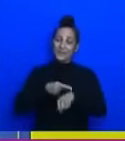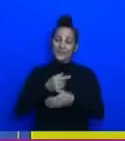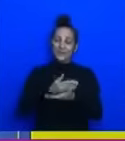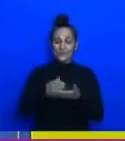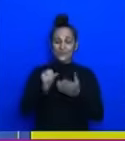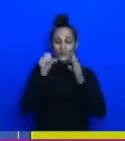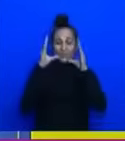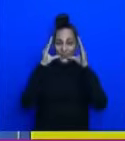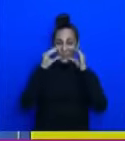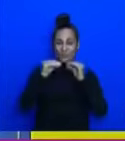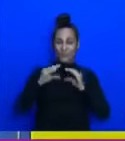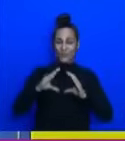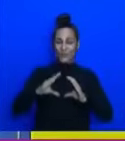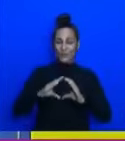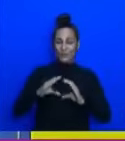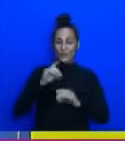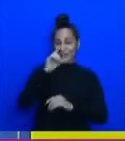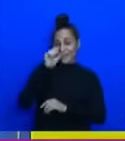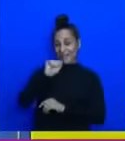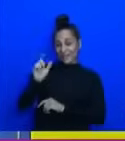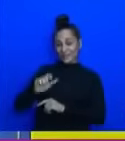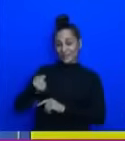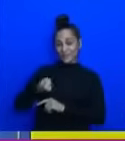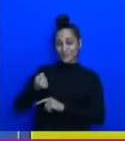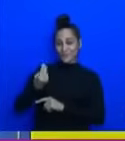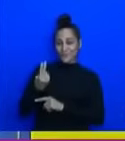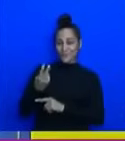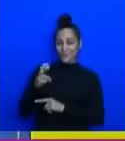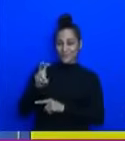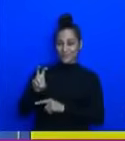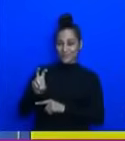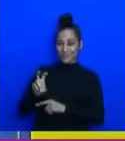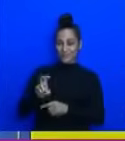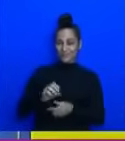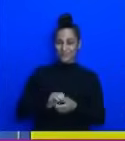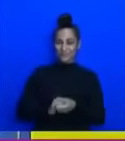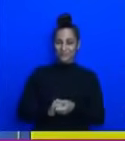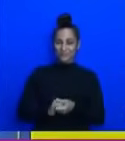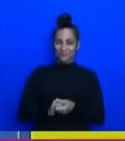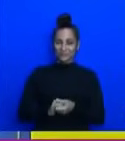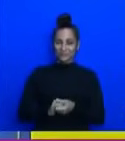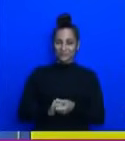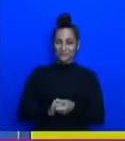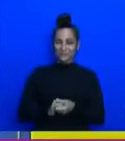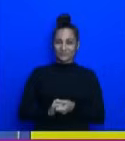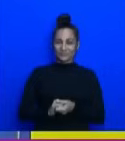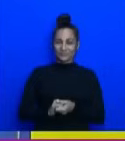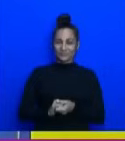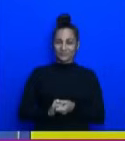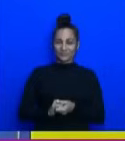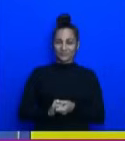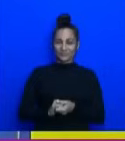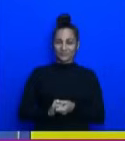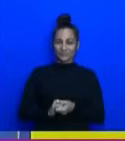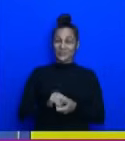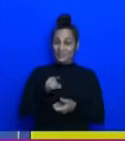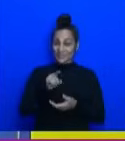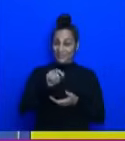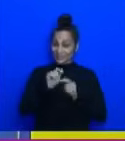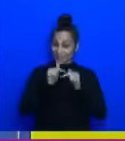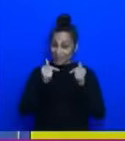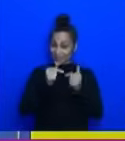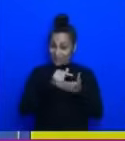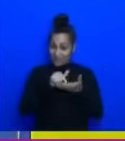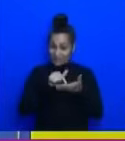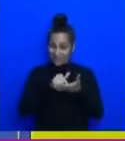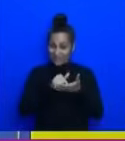das 8 da noite. Bola azul número 25. Azul 25. E aí, tá com